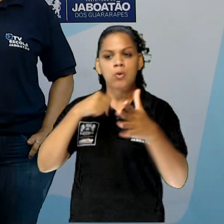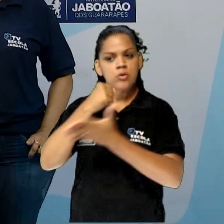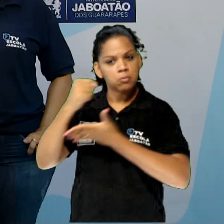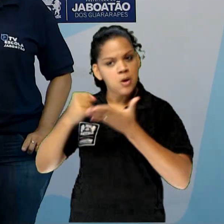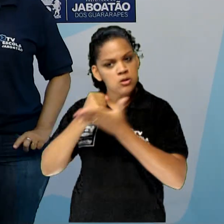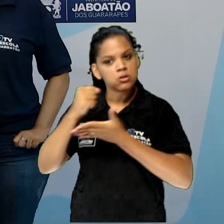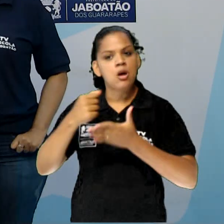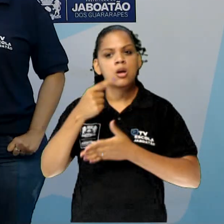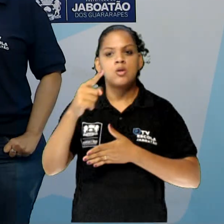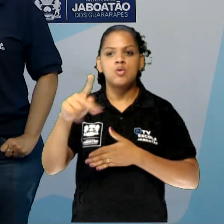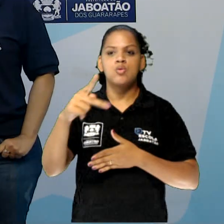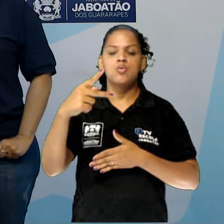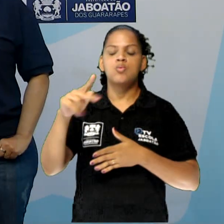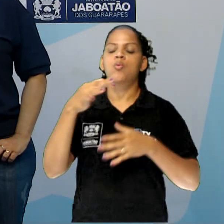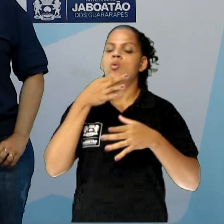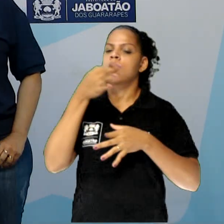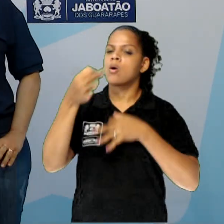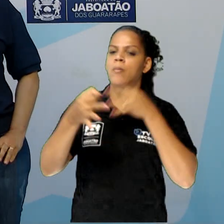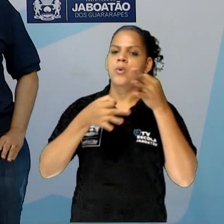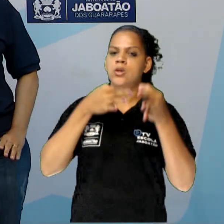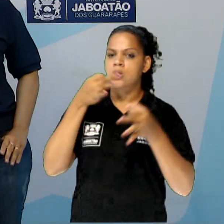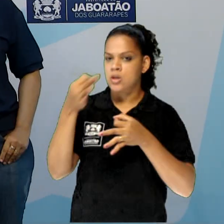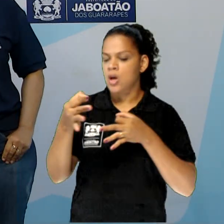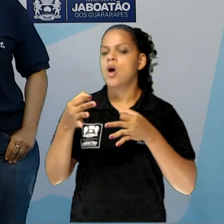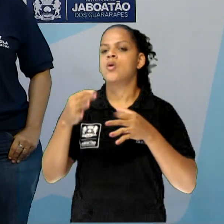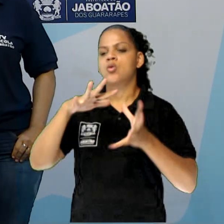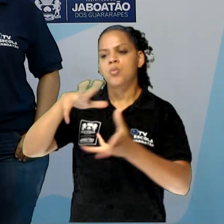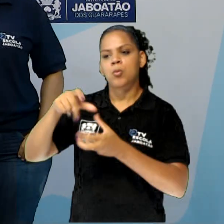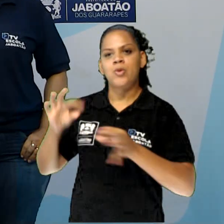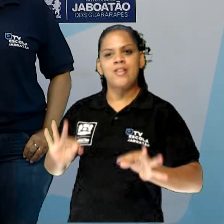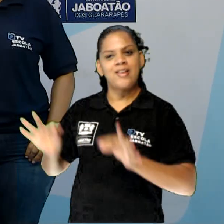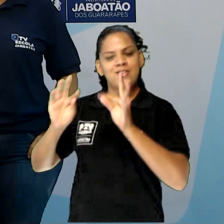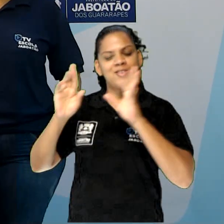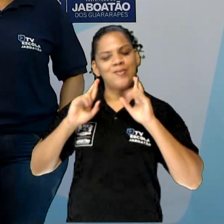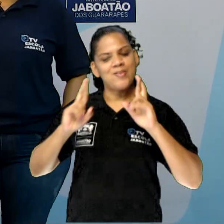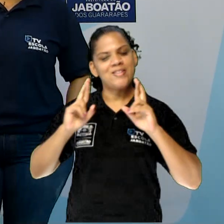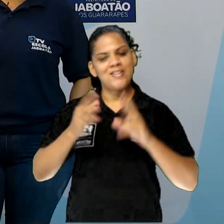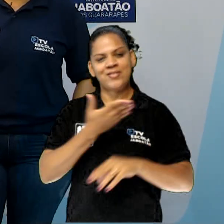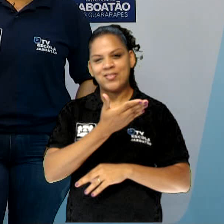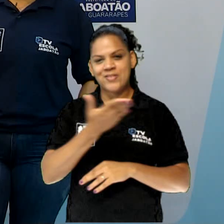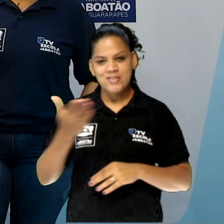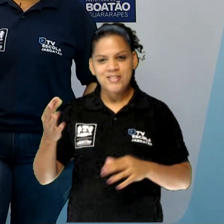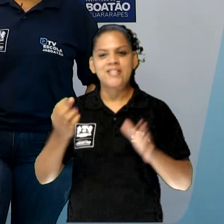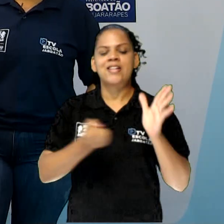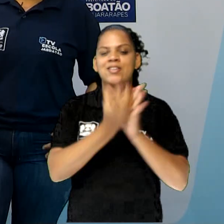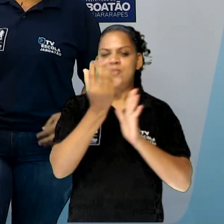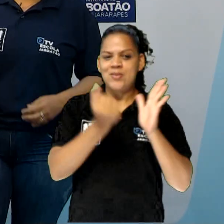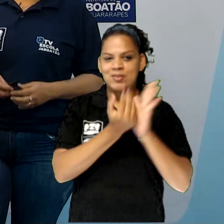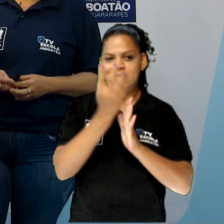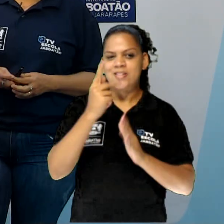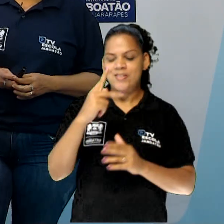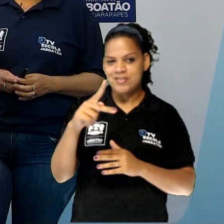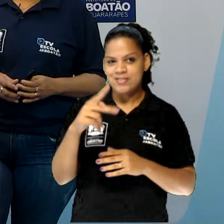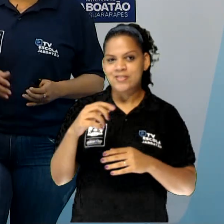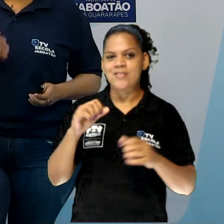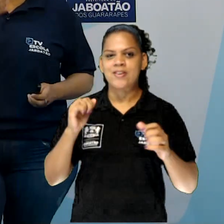sua opinião sobre o mundo da tecnologia. Boa sorte para vocês, boa produção textual e